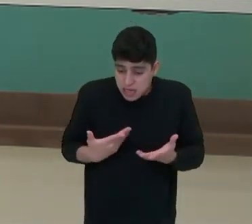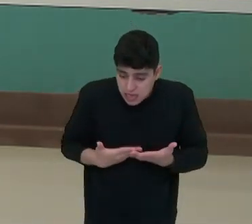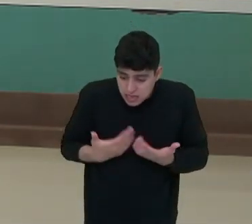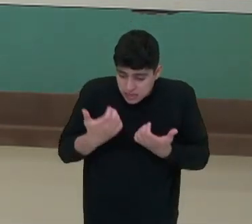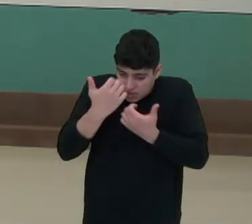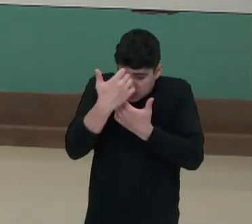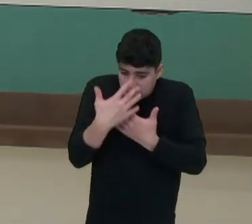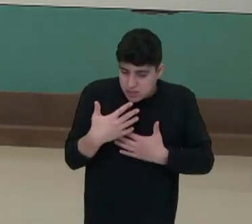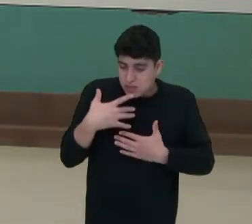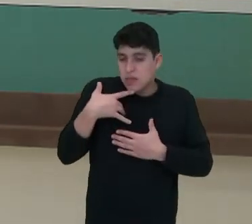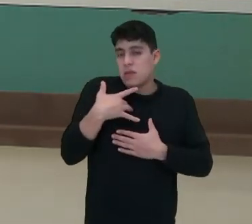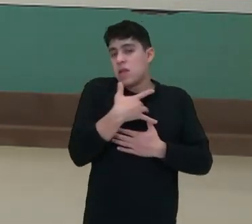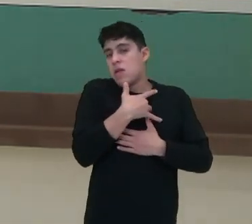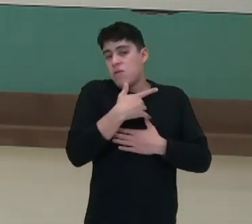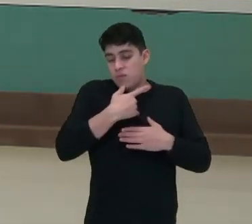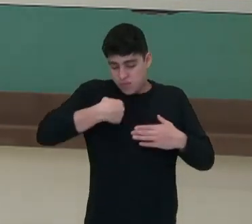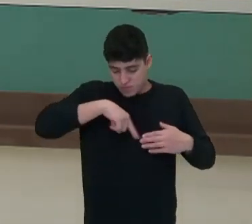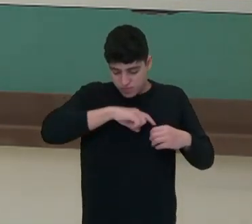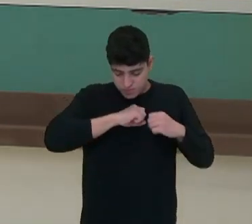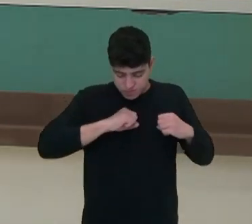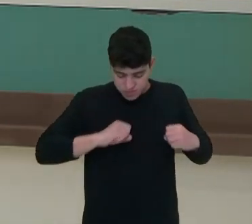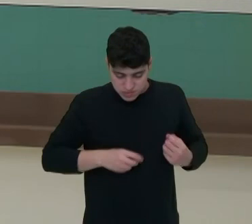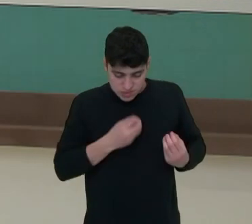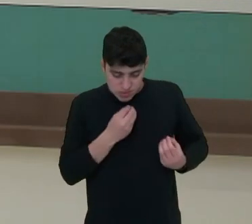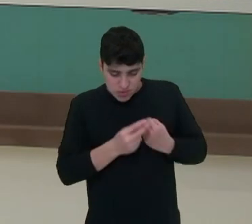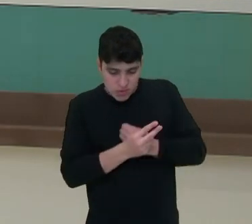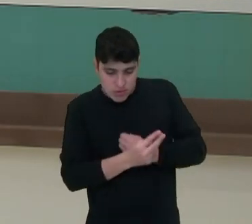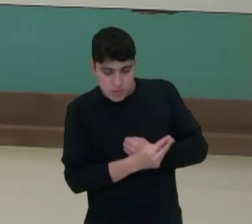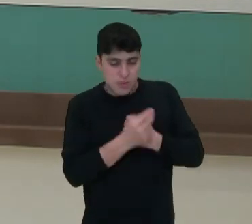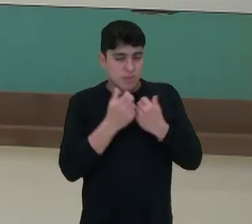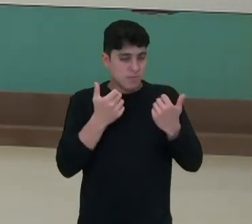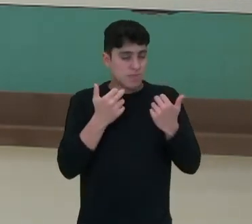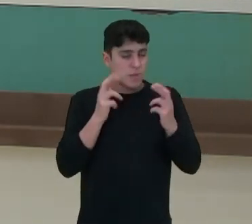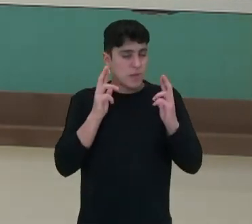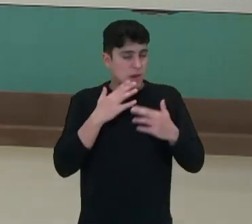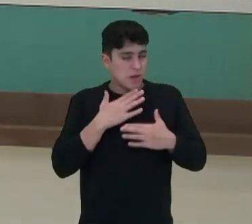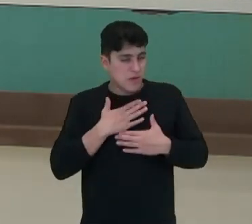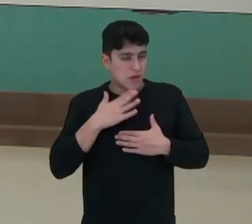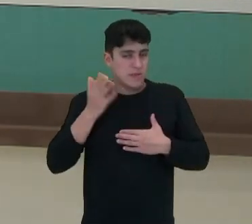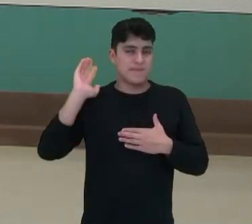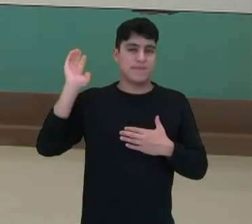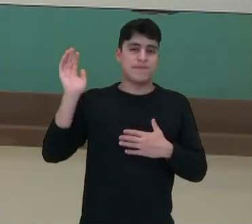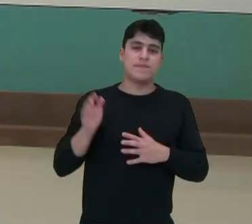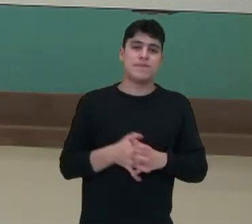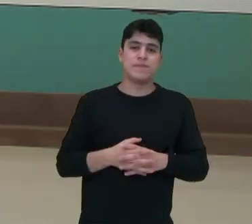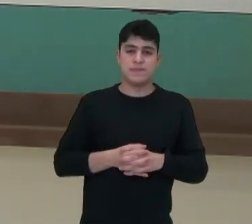a saúde do sistema cardiovascular. Espero que vocês tenham gostado e até breve.